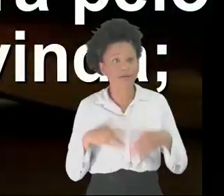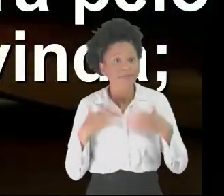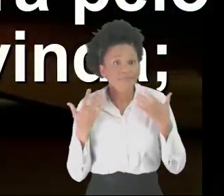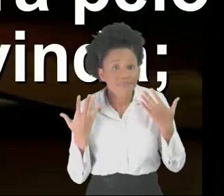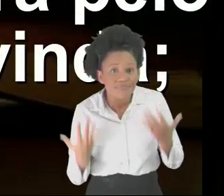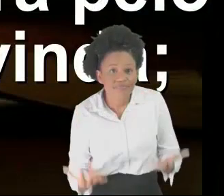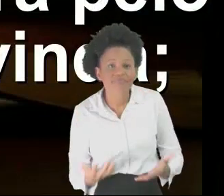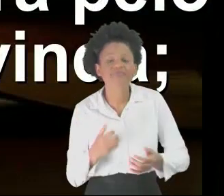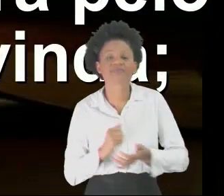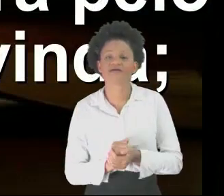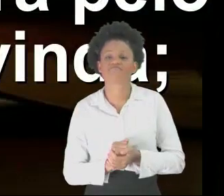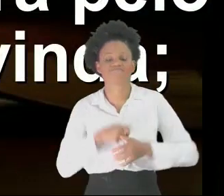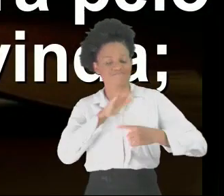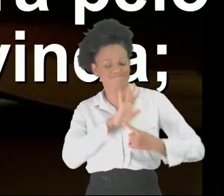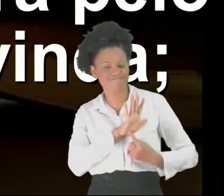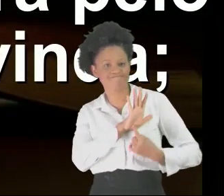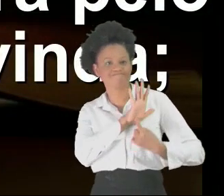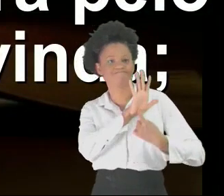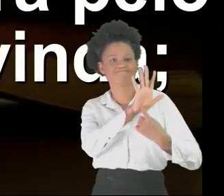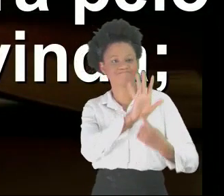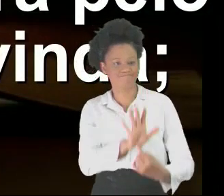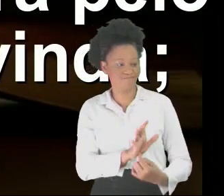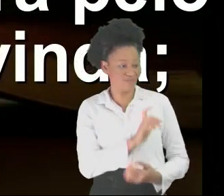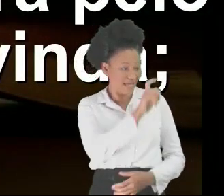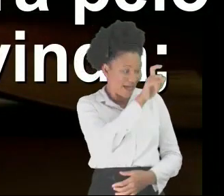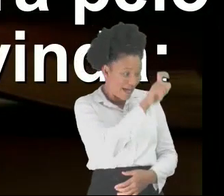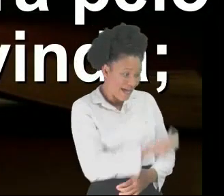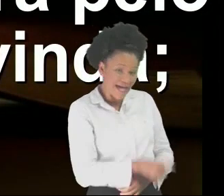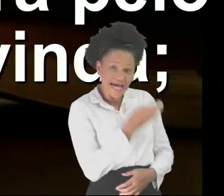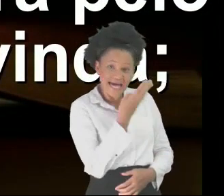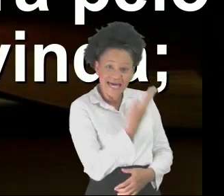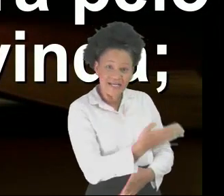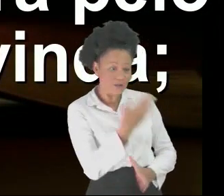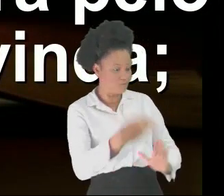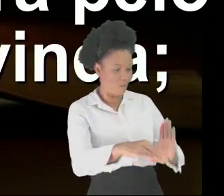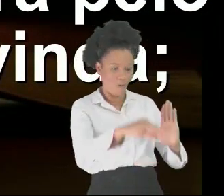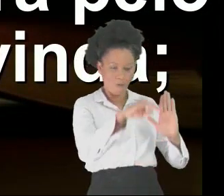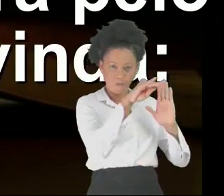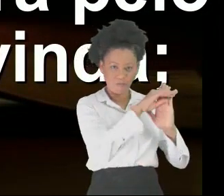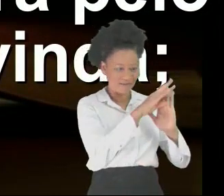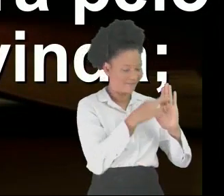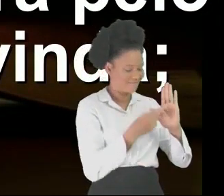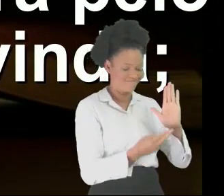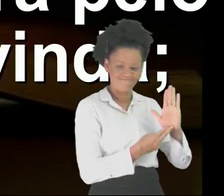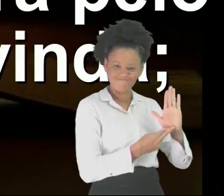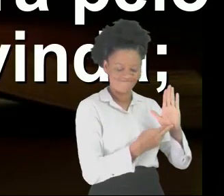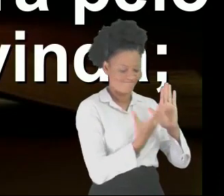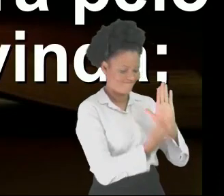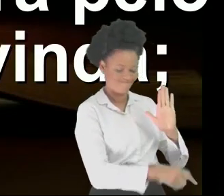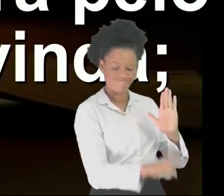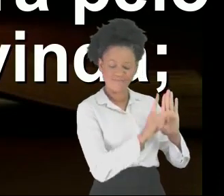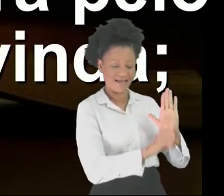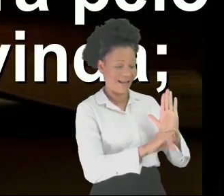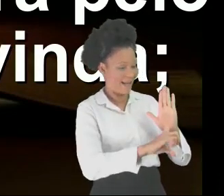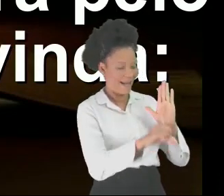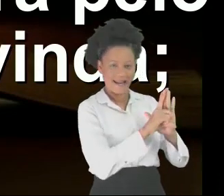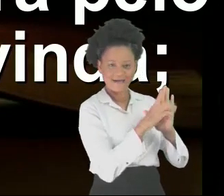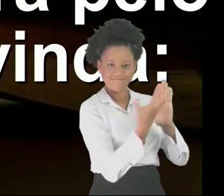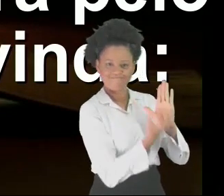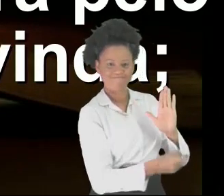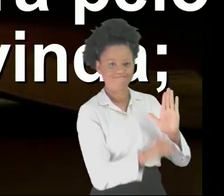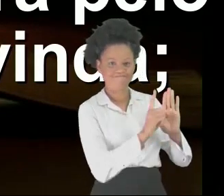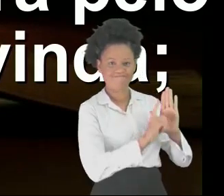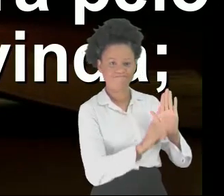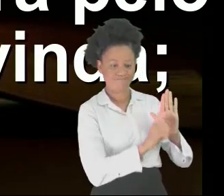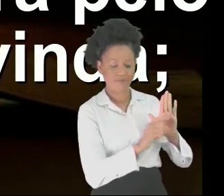será revelado o iníquo. Pronto. Quando o que está no meio for tirado, a Bíblia diz,